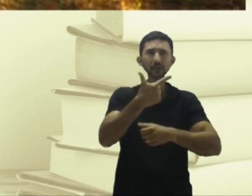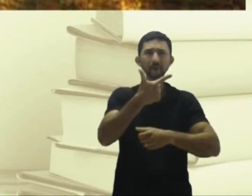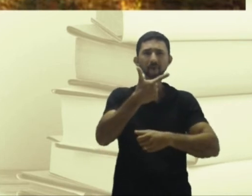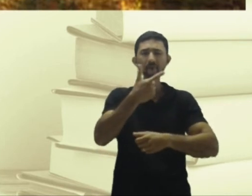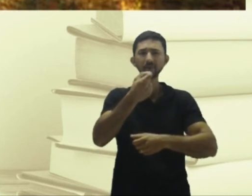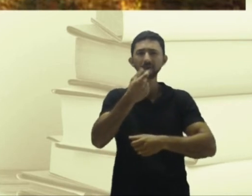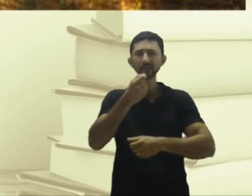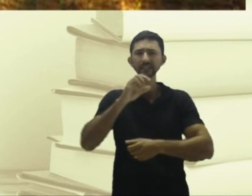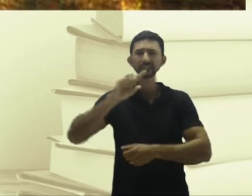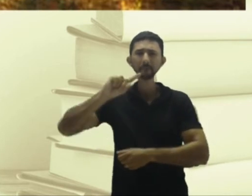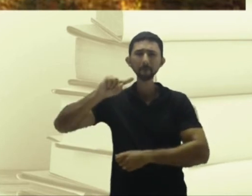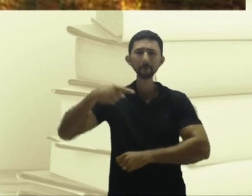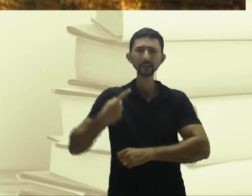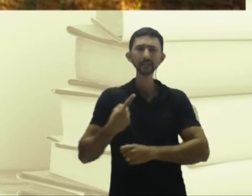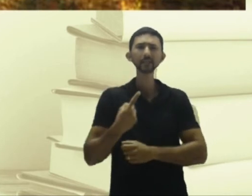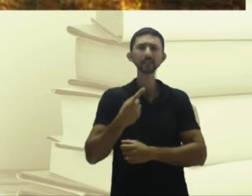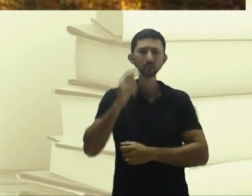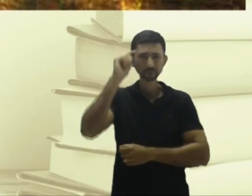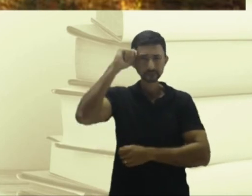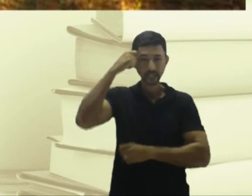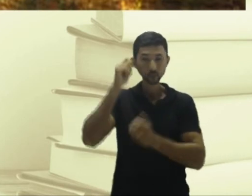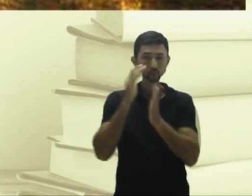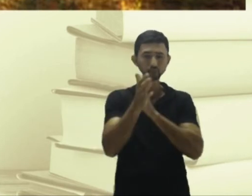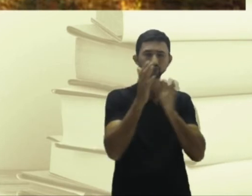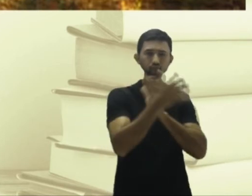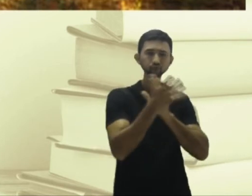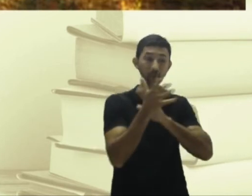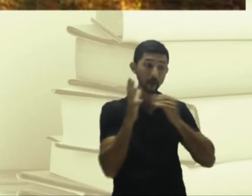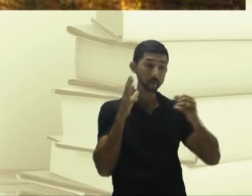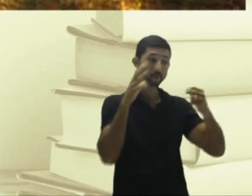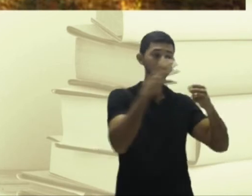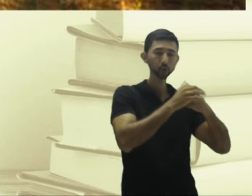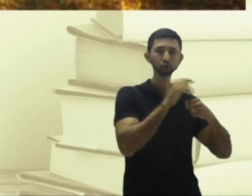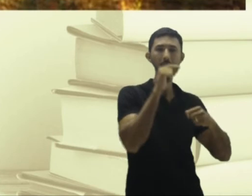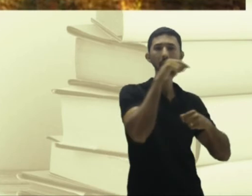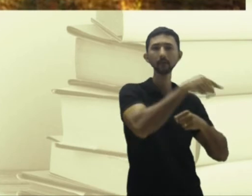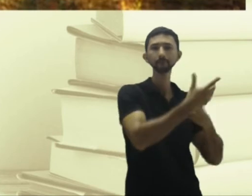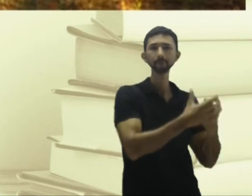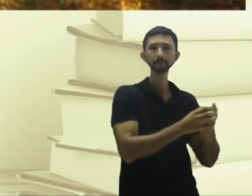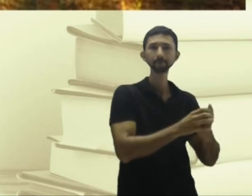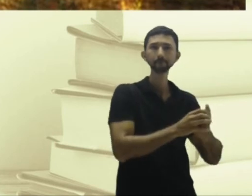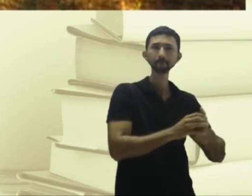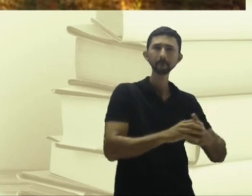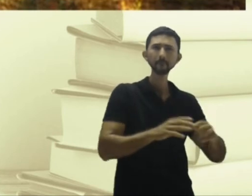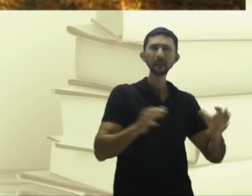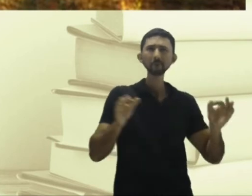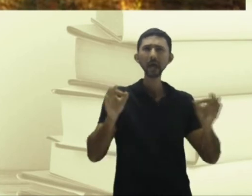quilombolas, 20 mil negros fugidos. E esse quilombo ele só foi destruído em